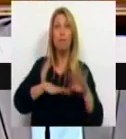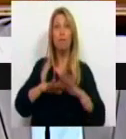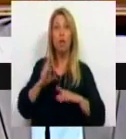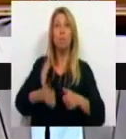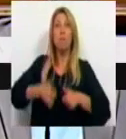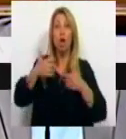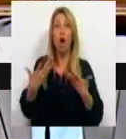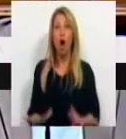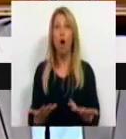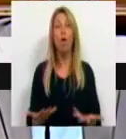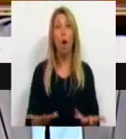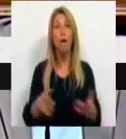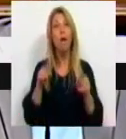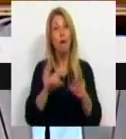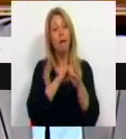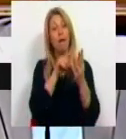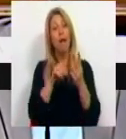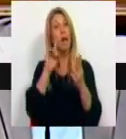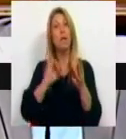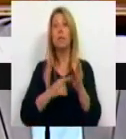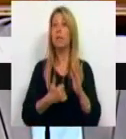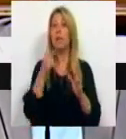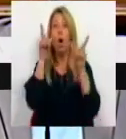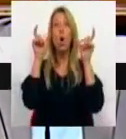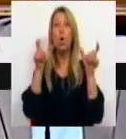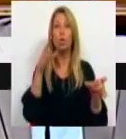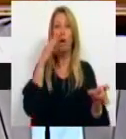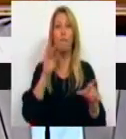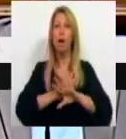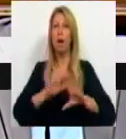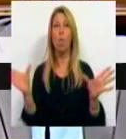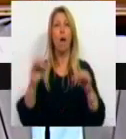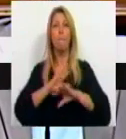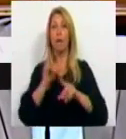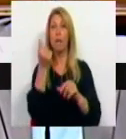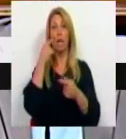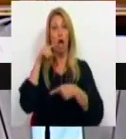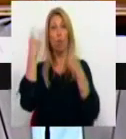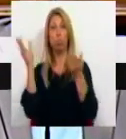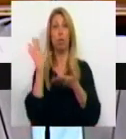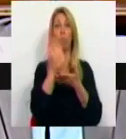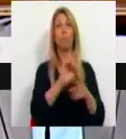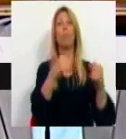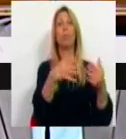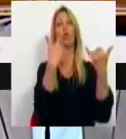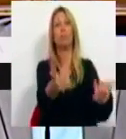são essenciais. Controlo da banca, não ter mais dinheiro público para entregar bancos a privados, ter capacidade para